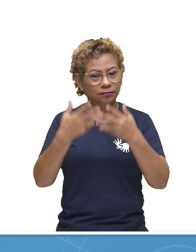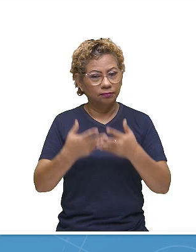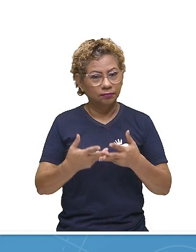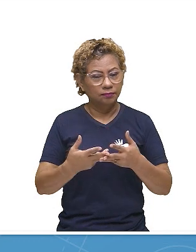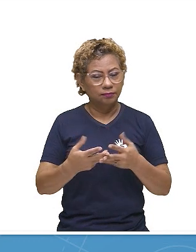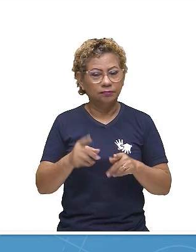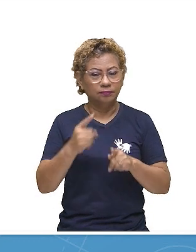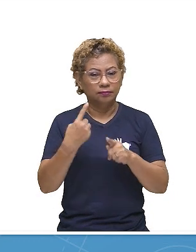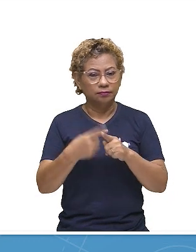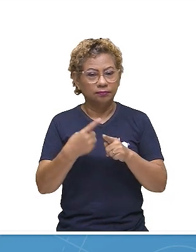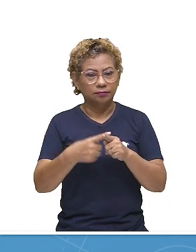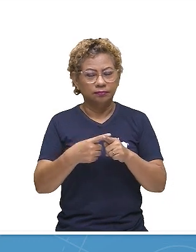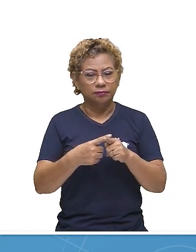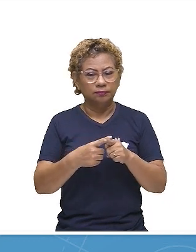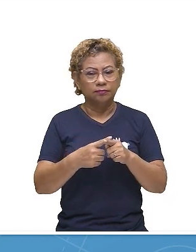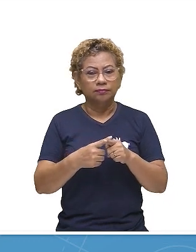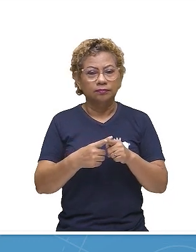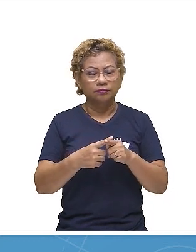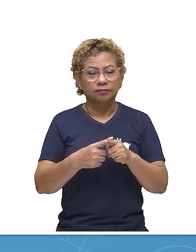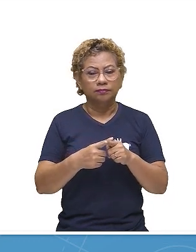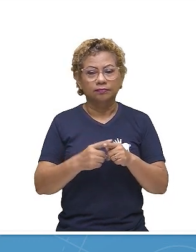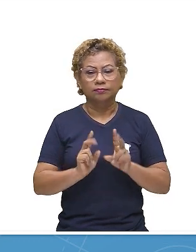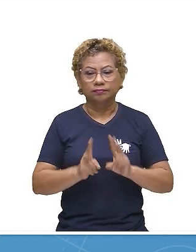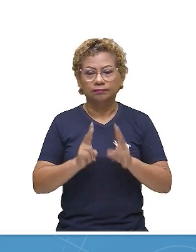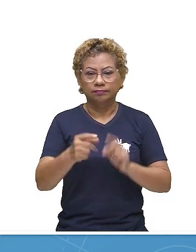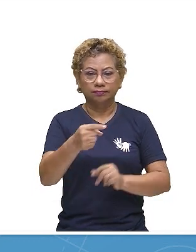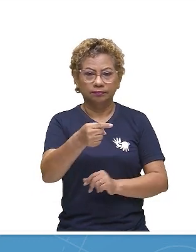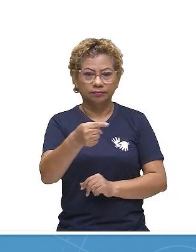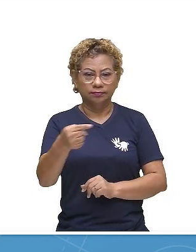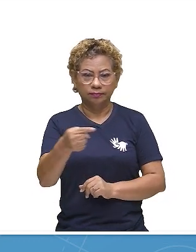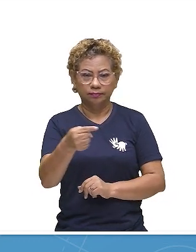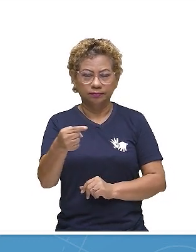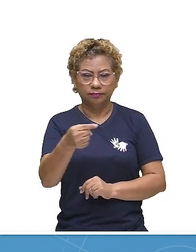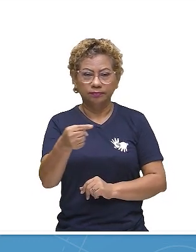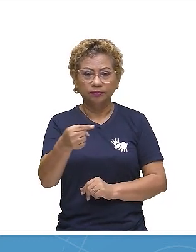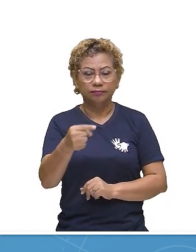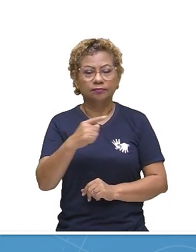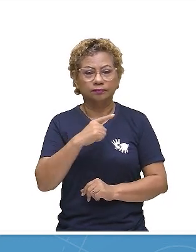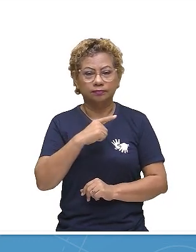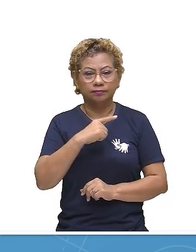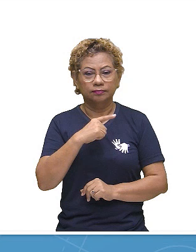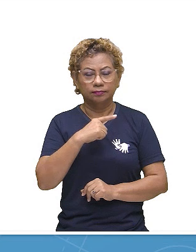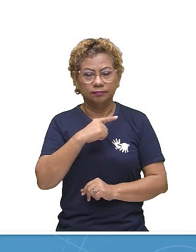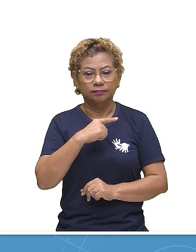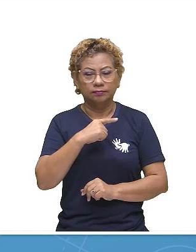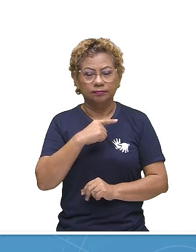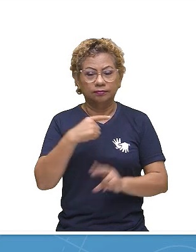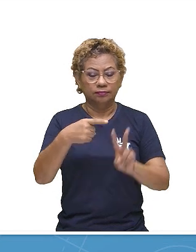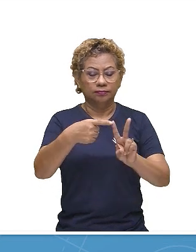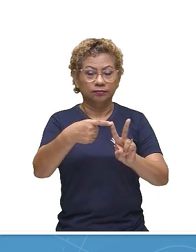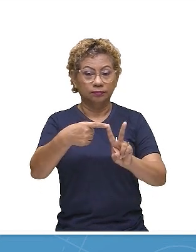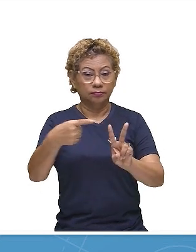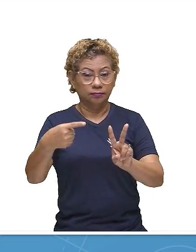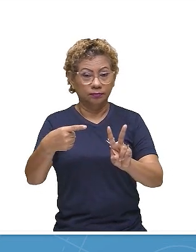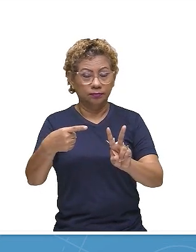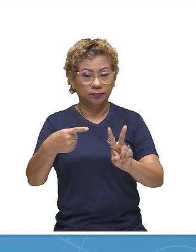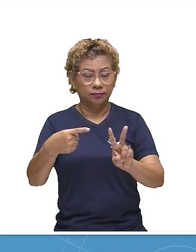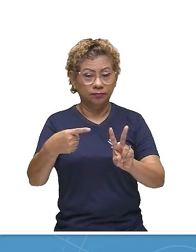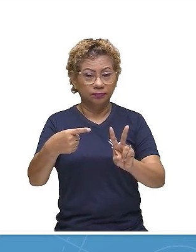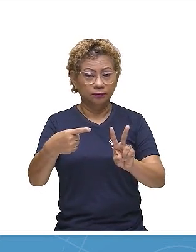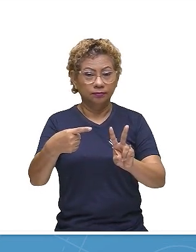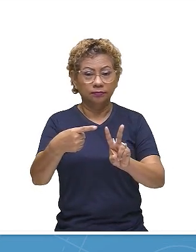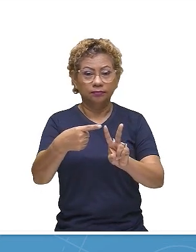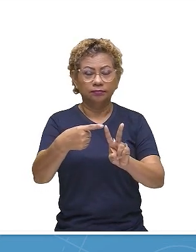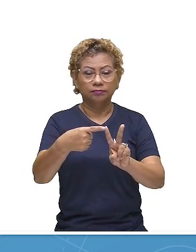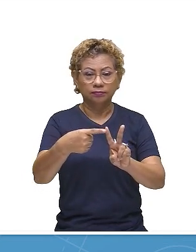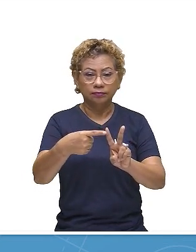eu sei que o índice é ímpar, então vai existir um radicando, uma raiz para esse radicando. Aí eu determino a raiz cúbica de ambos